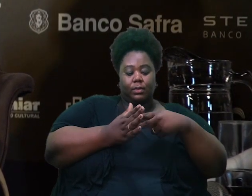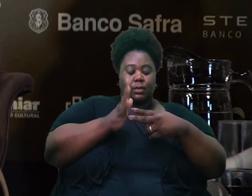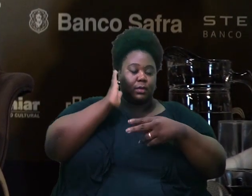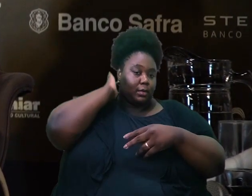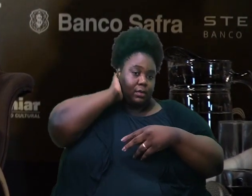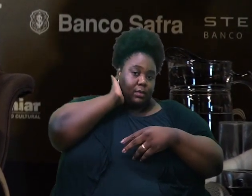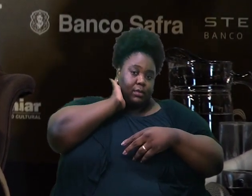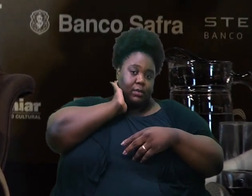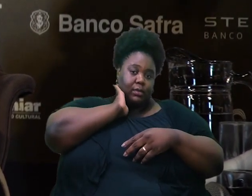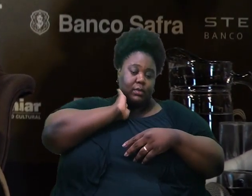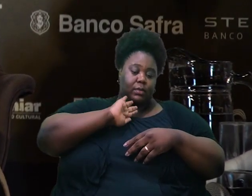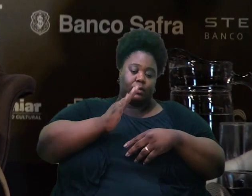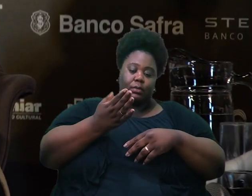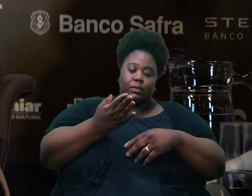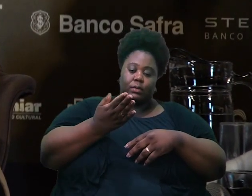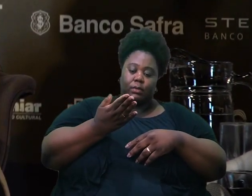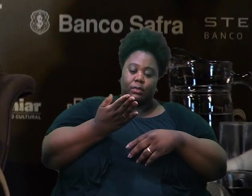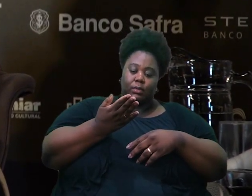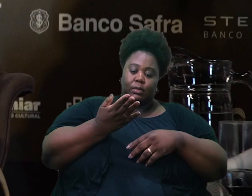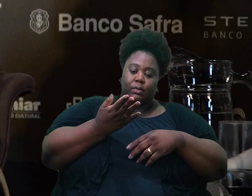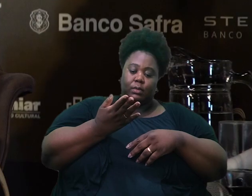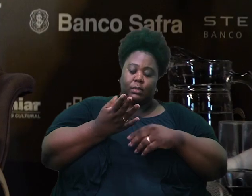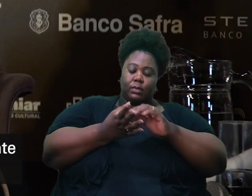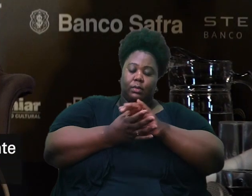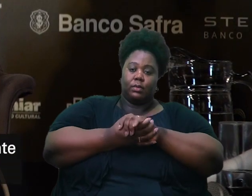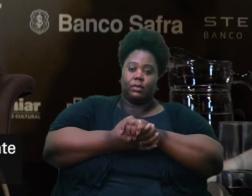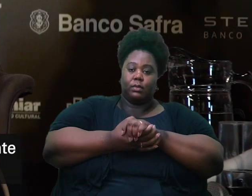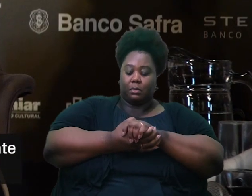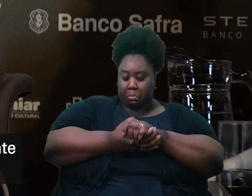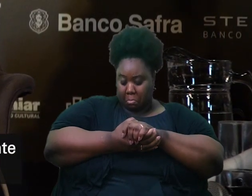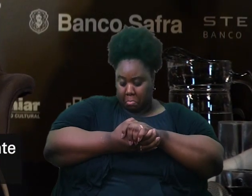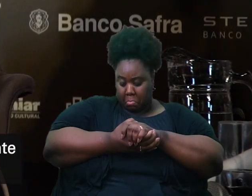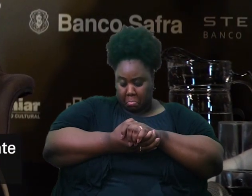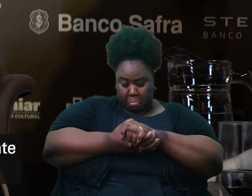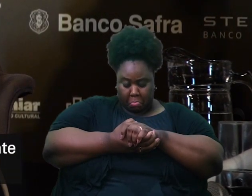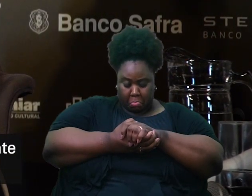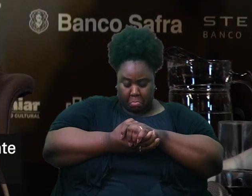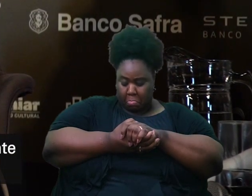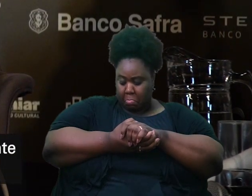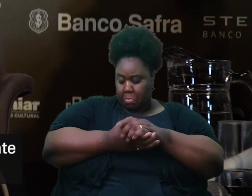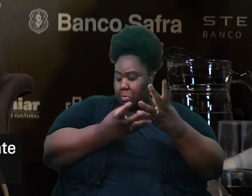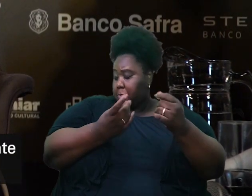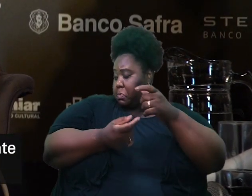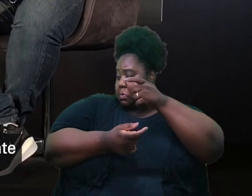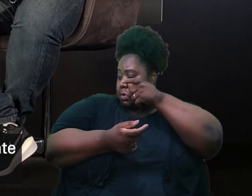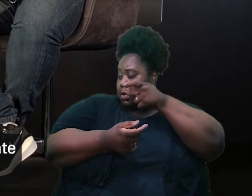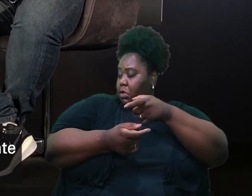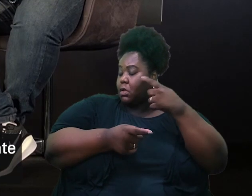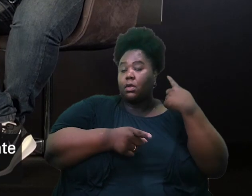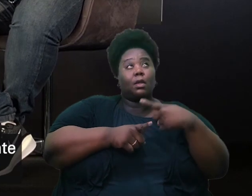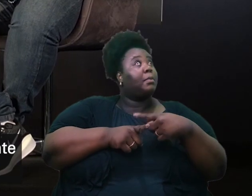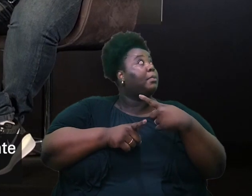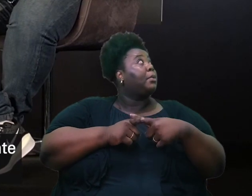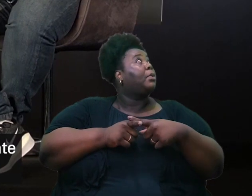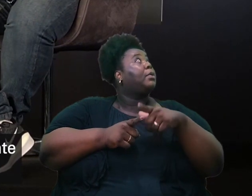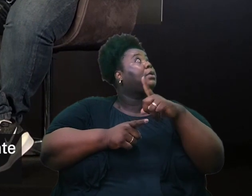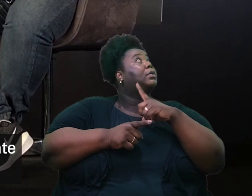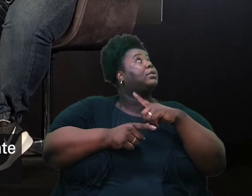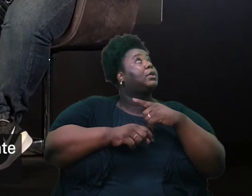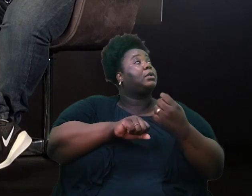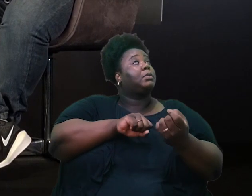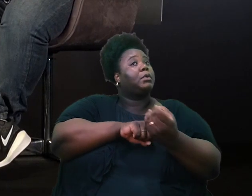Mas, assim, só esse talvez. Agora, olha só, é muito interessante, porque eu tenho uma